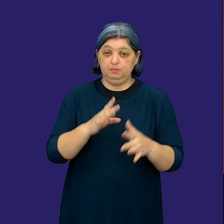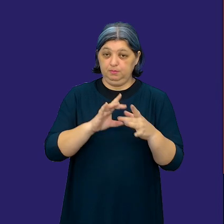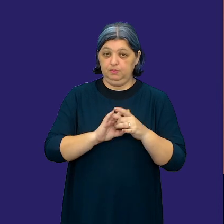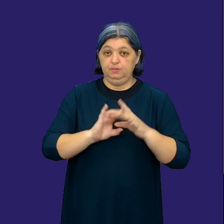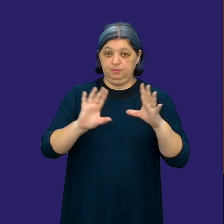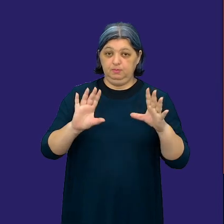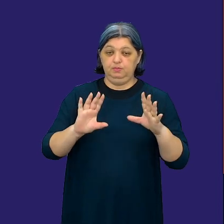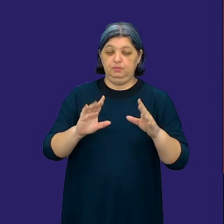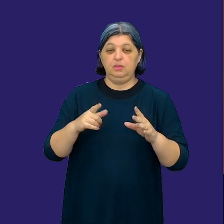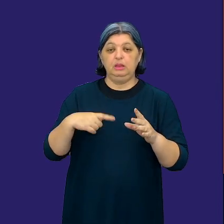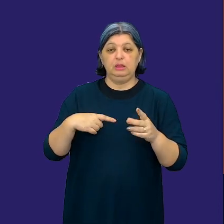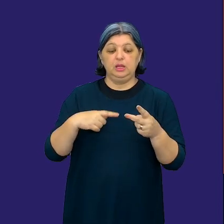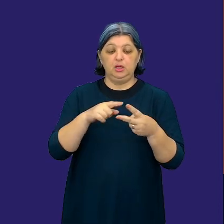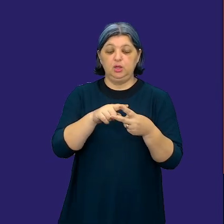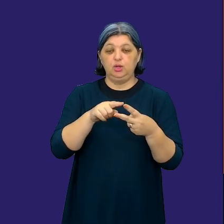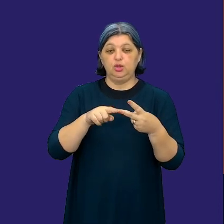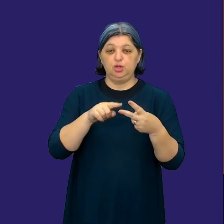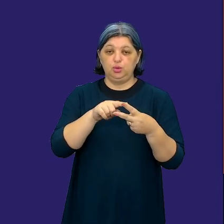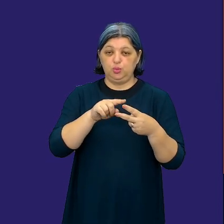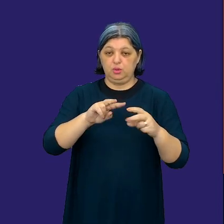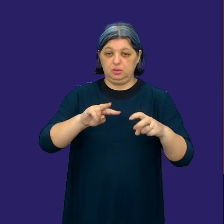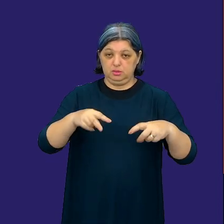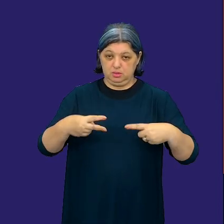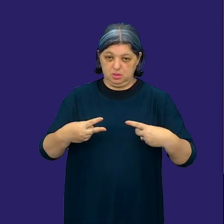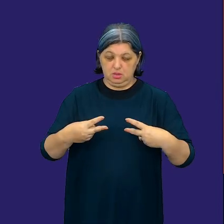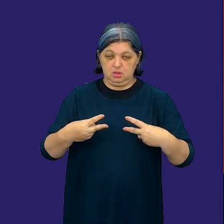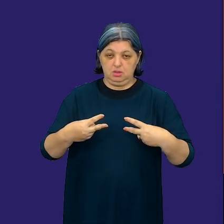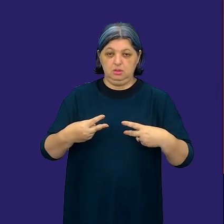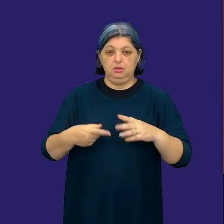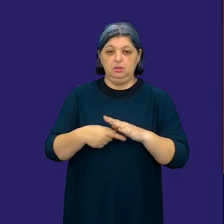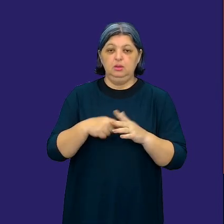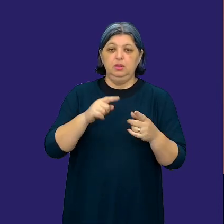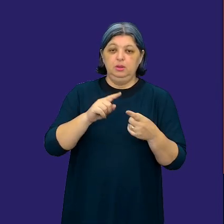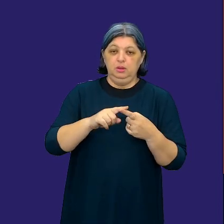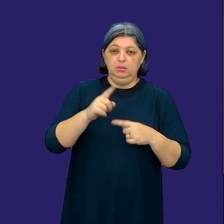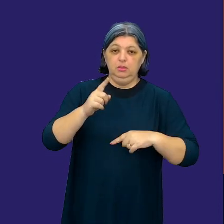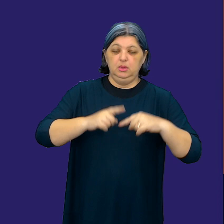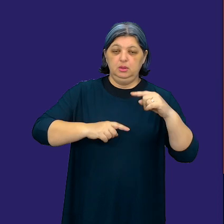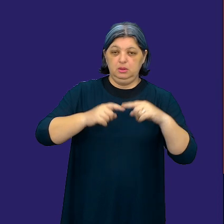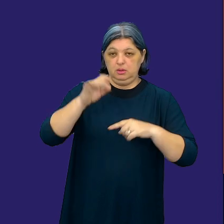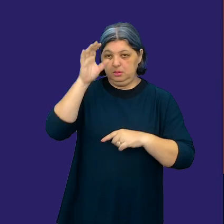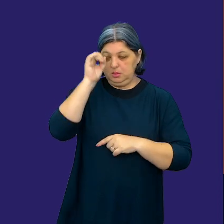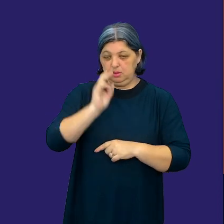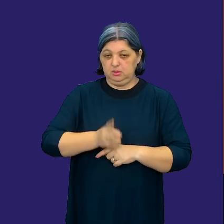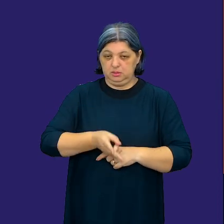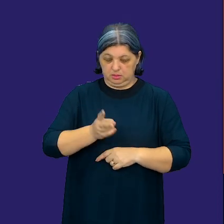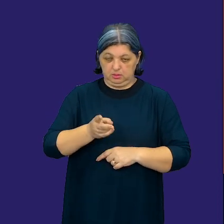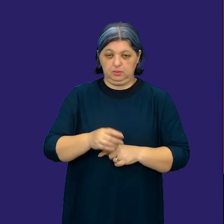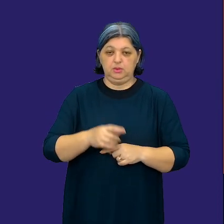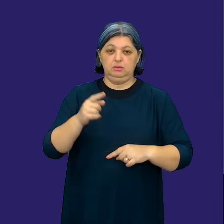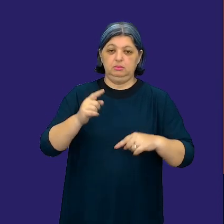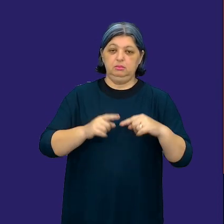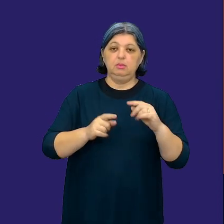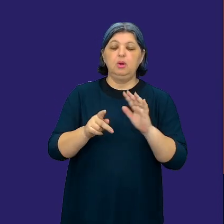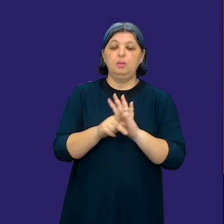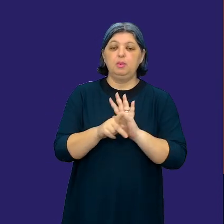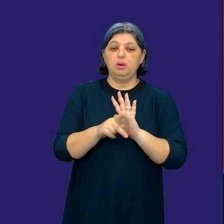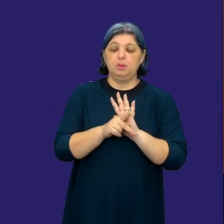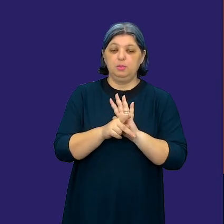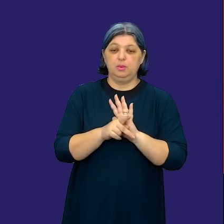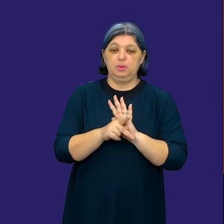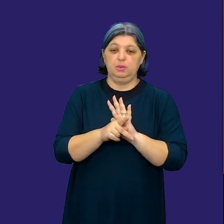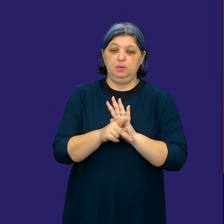em dois links né hum que vai levar para o material do aprender sempre do ensino médio e o outro que vai levar